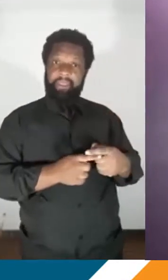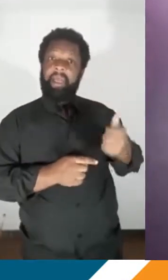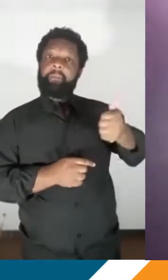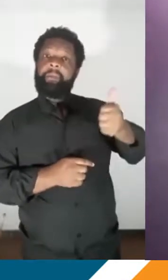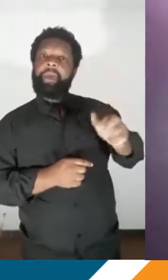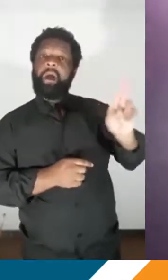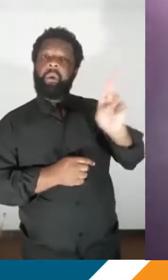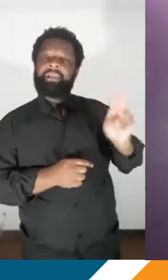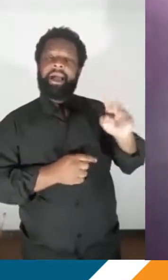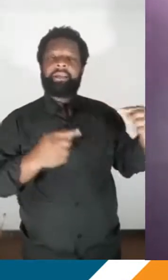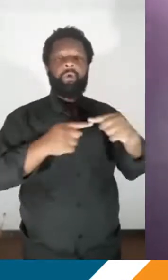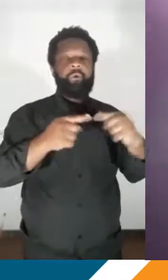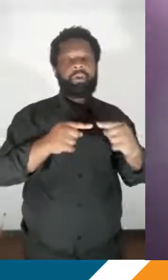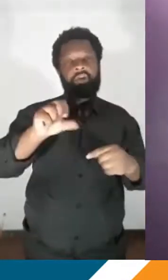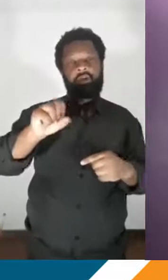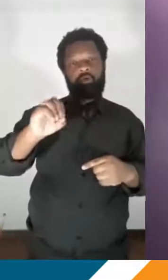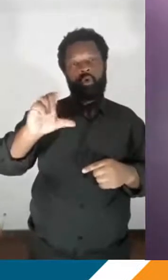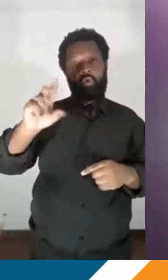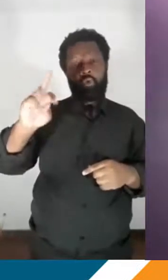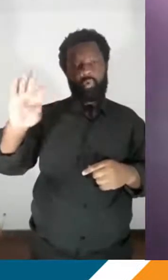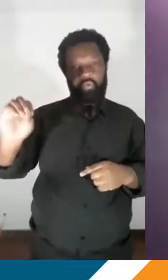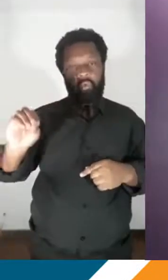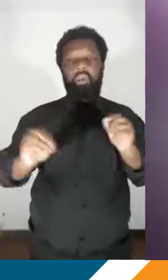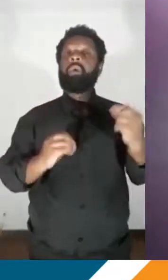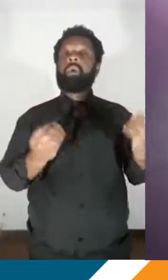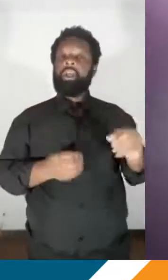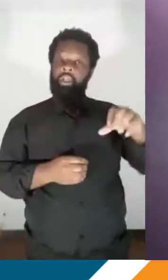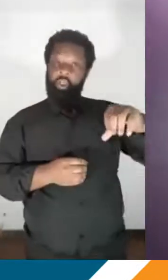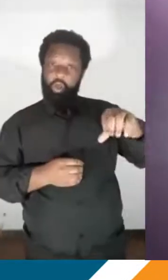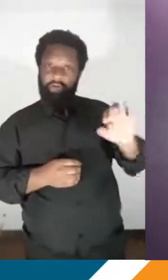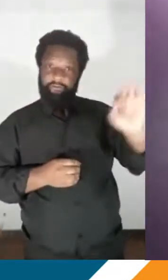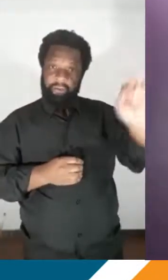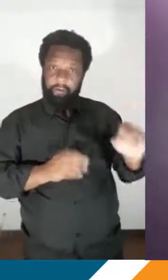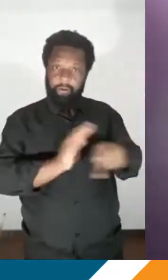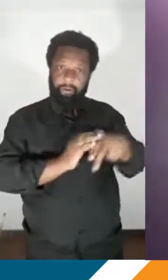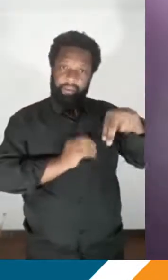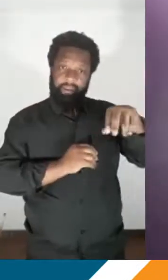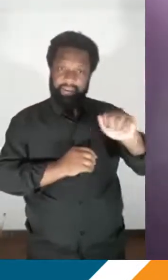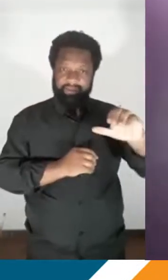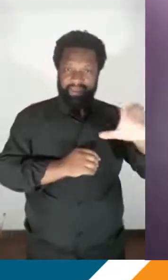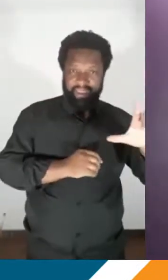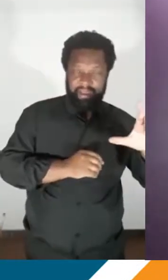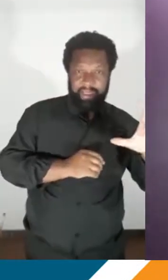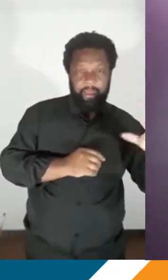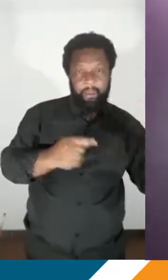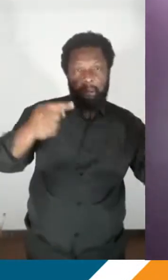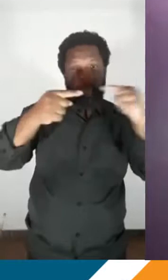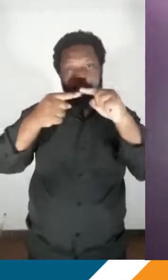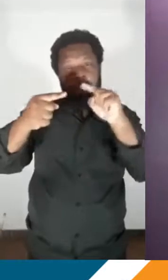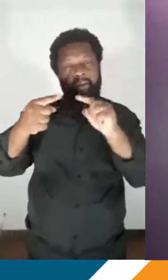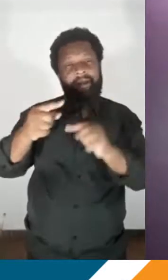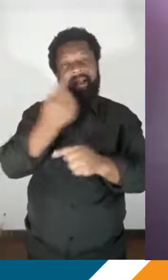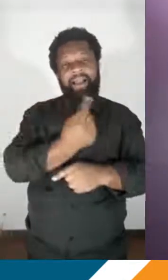por quê? Porque essa primeira unidade está relacionada ao soluto, então 9 gramas de NaCl para